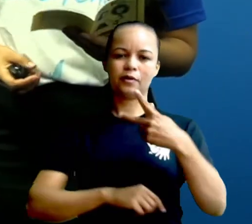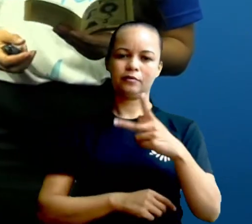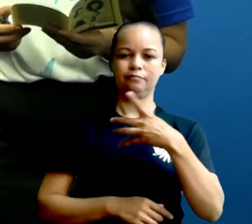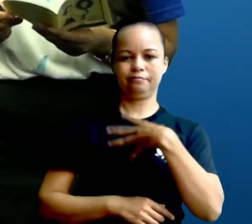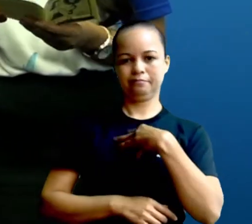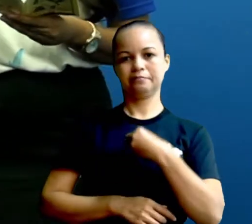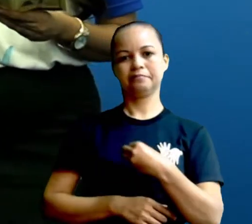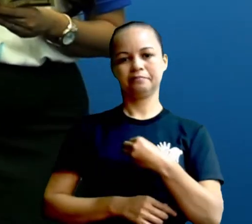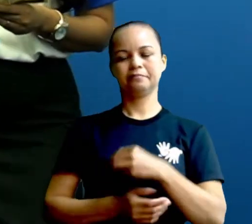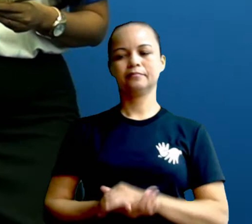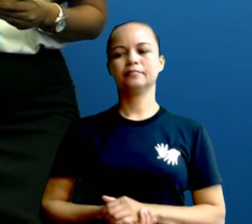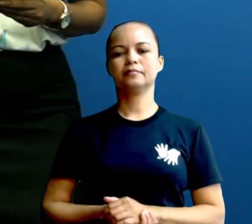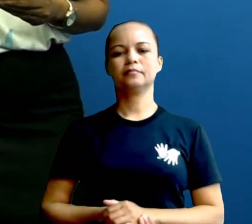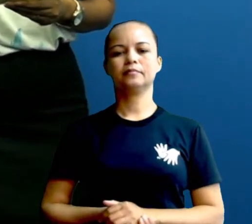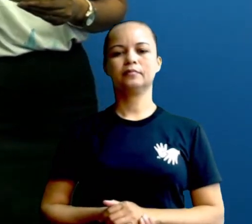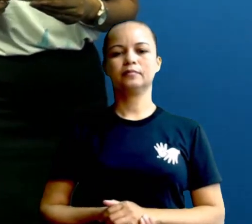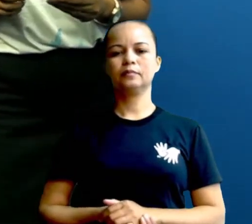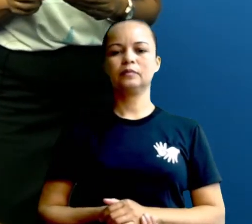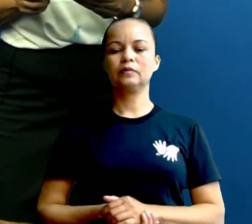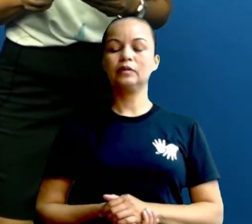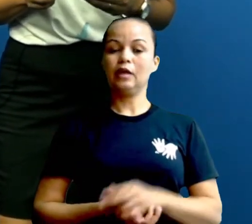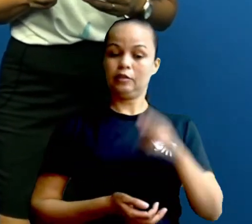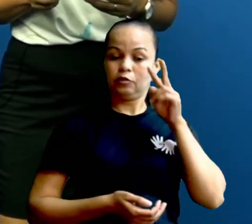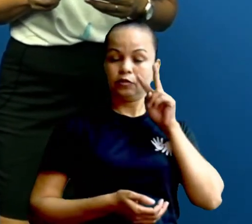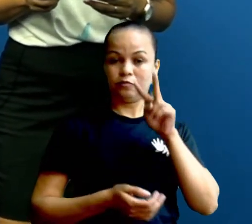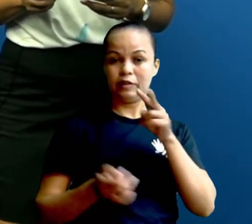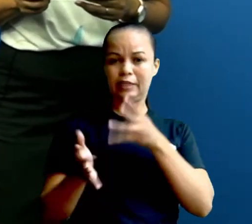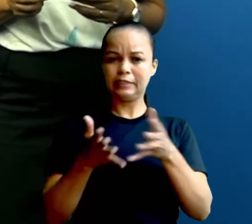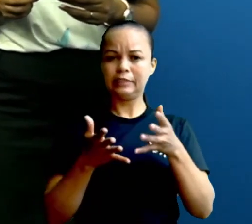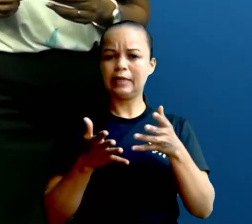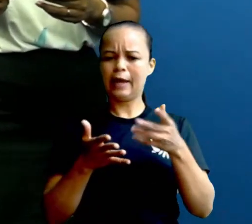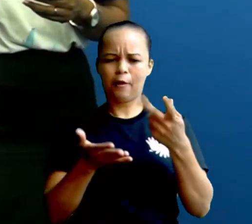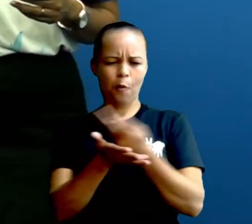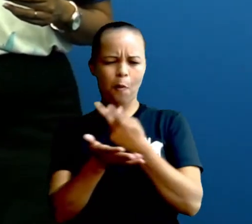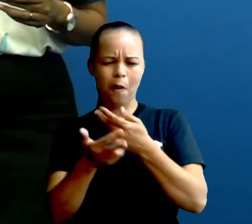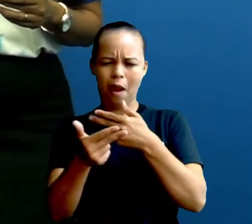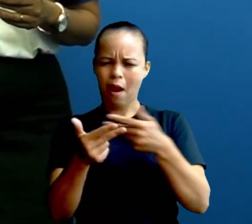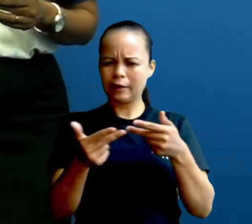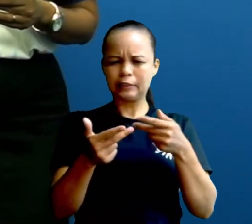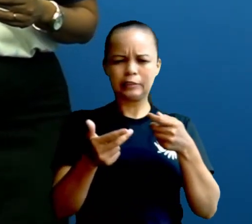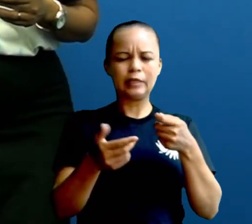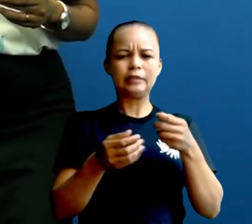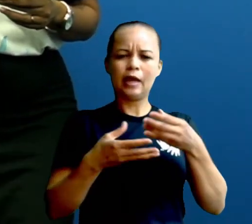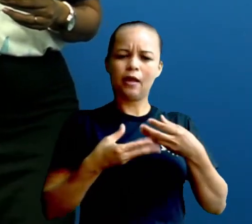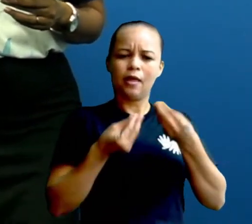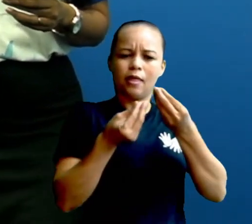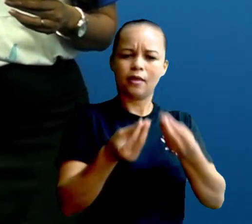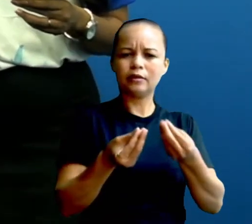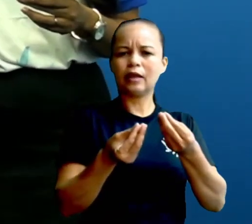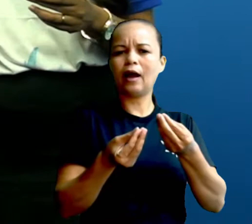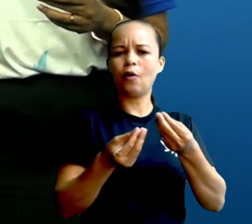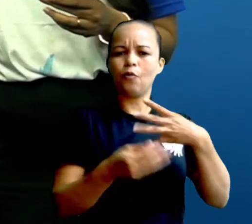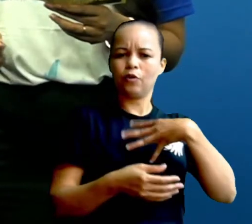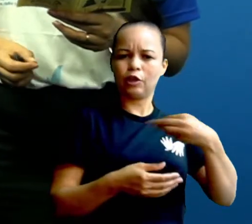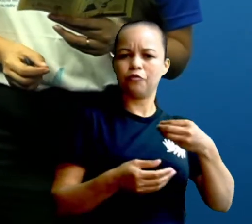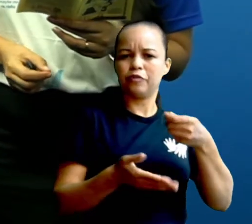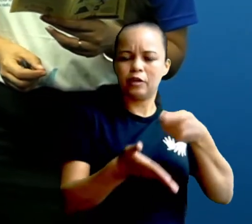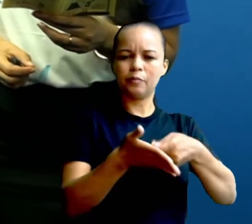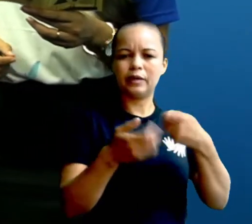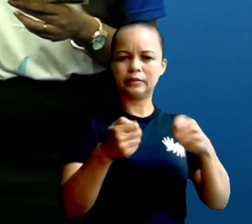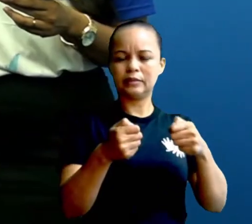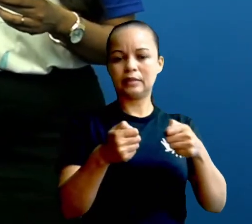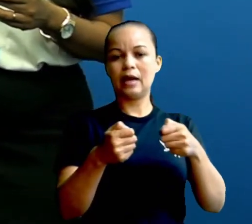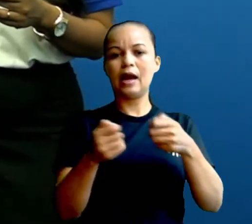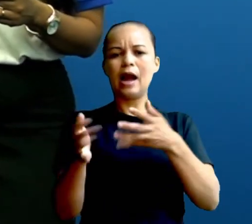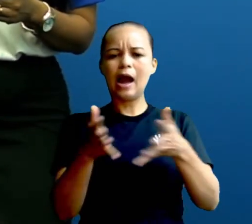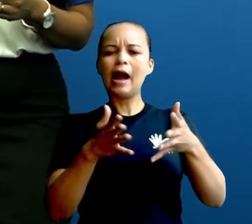de seu filho. Não vê sequer empecilho, se dela o filho precisa, mas se ele faz